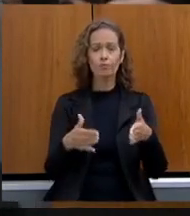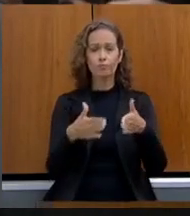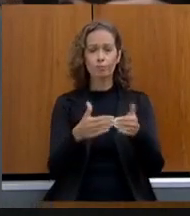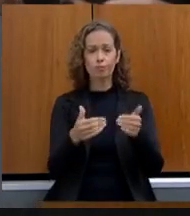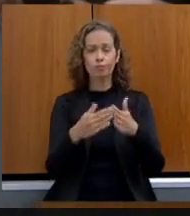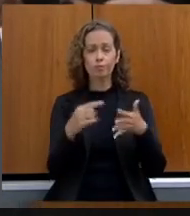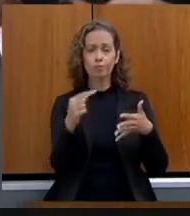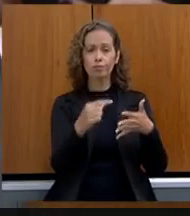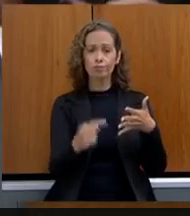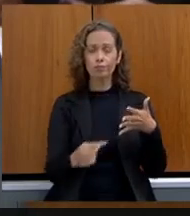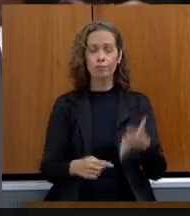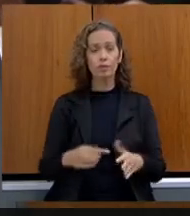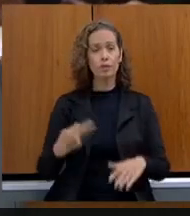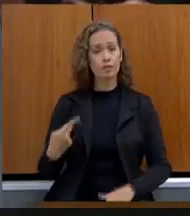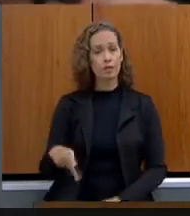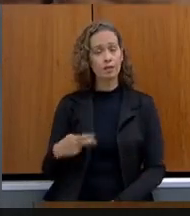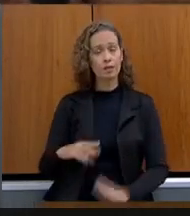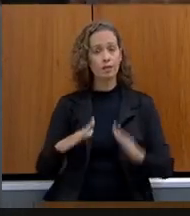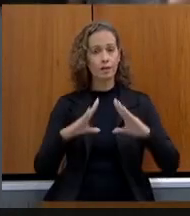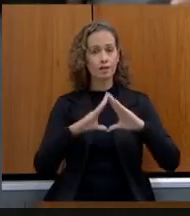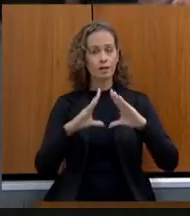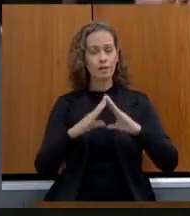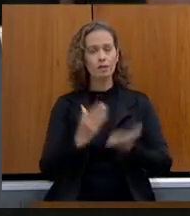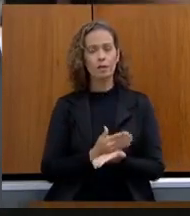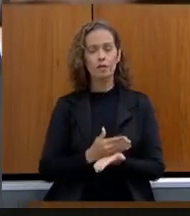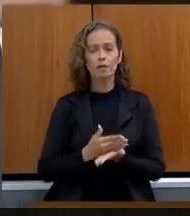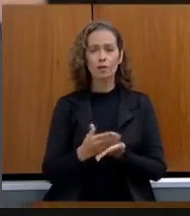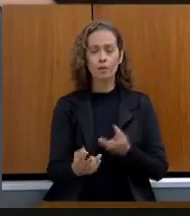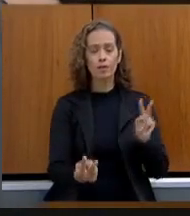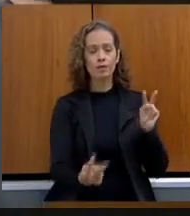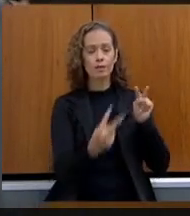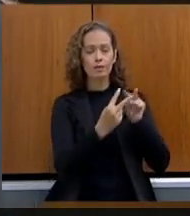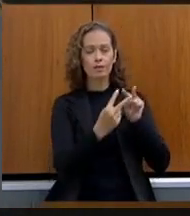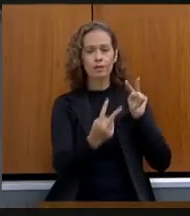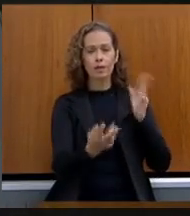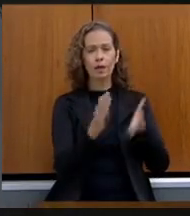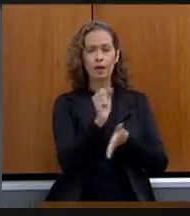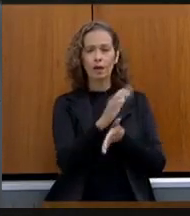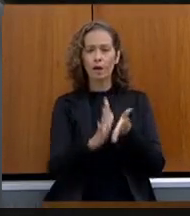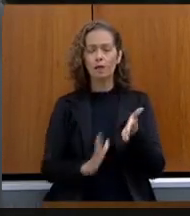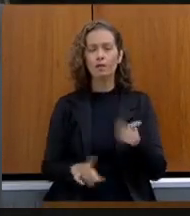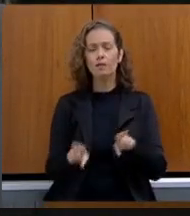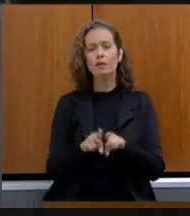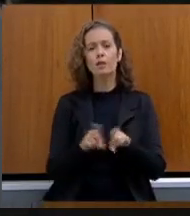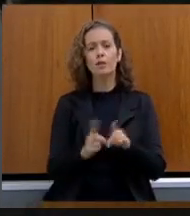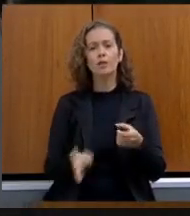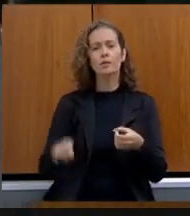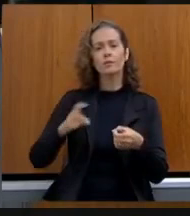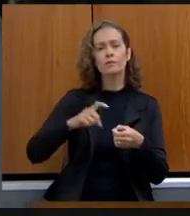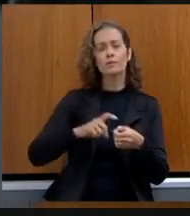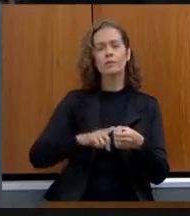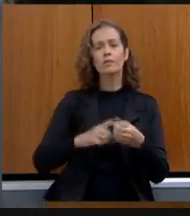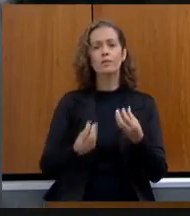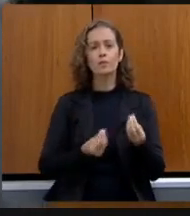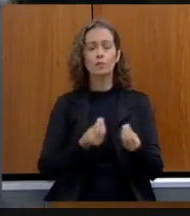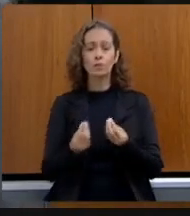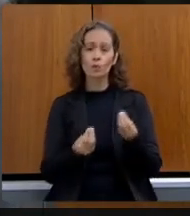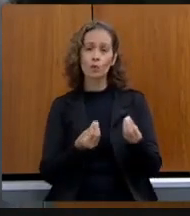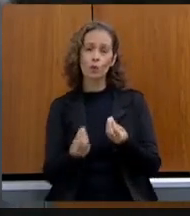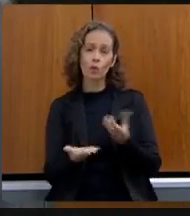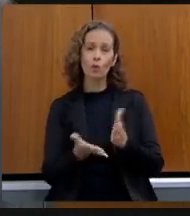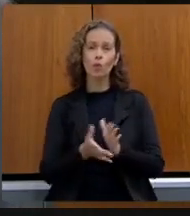dessa casa eu começo com as atividades de remotas o planejamento da nossa retomada as atividades de forma